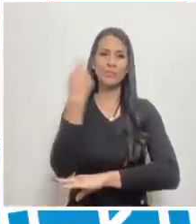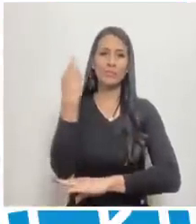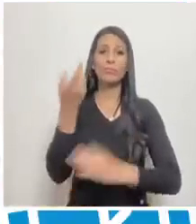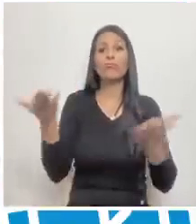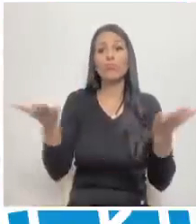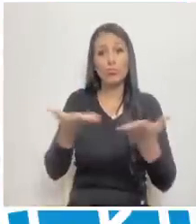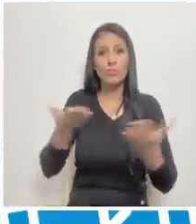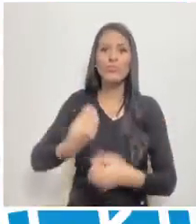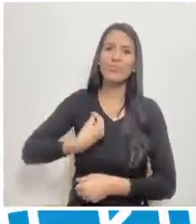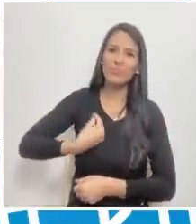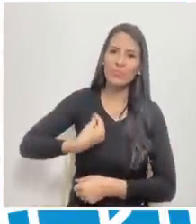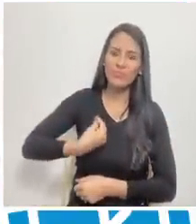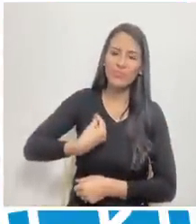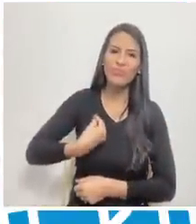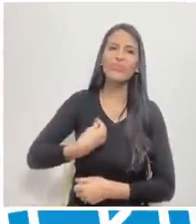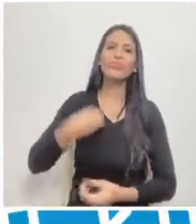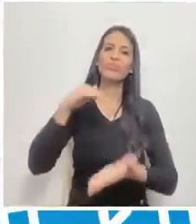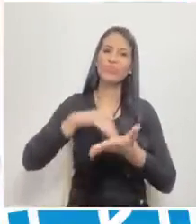secretária do Rio Grande do Sul.